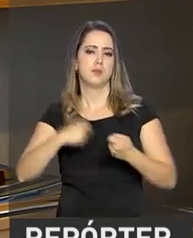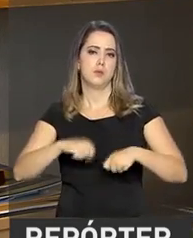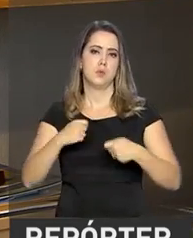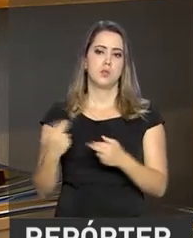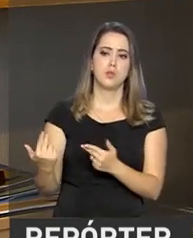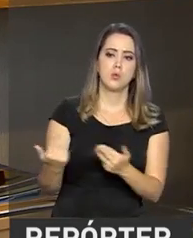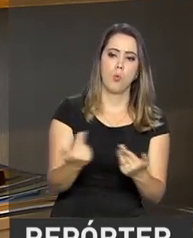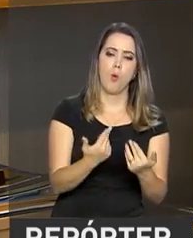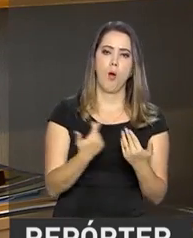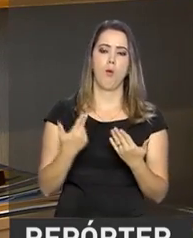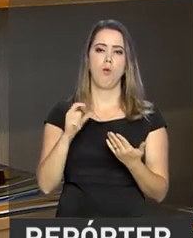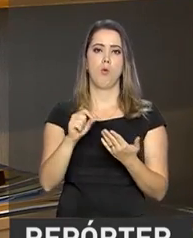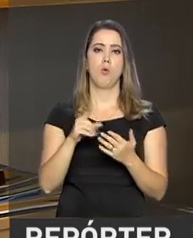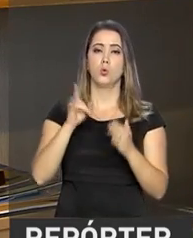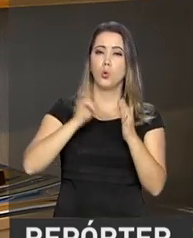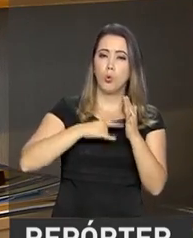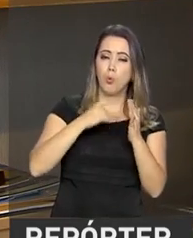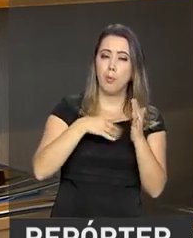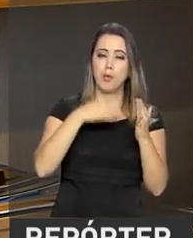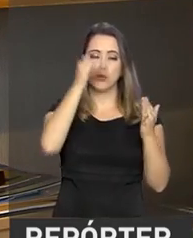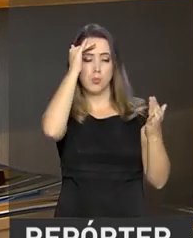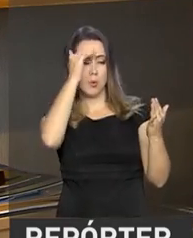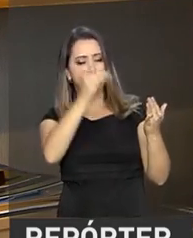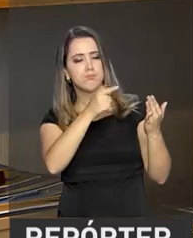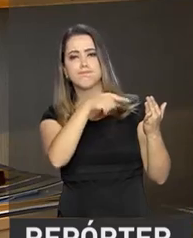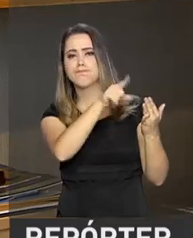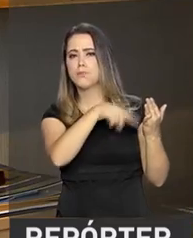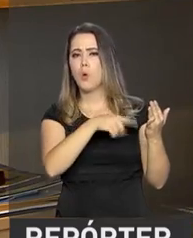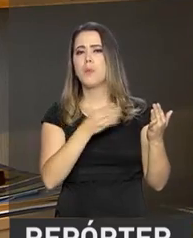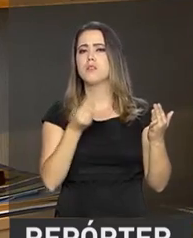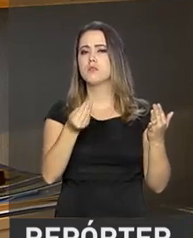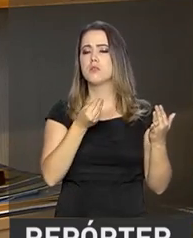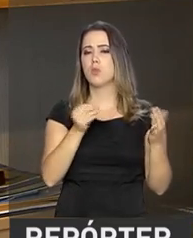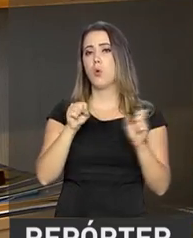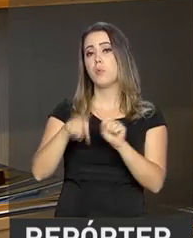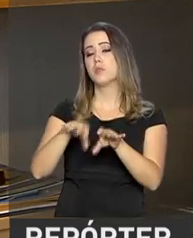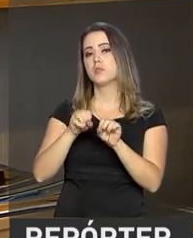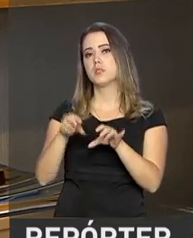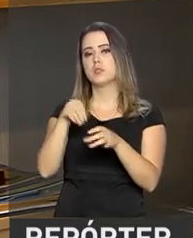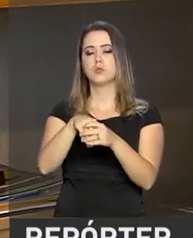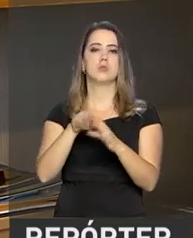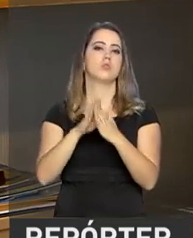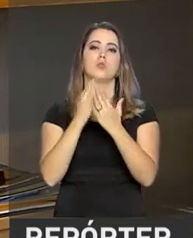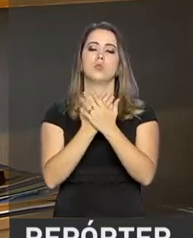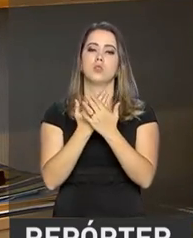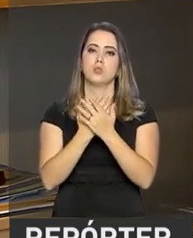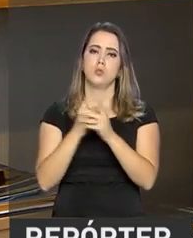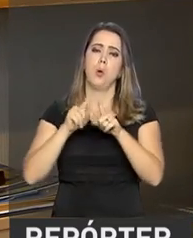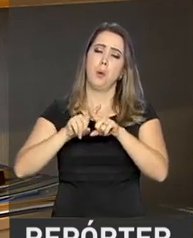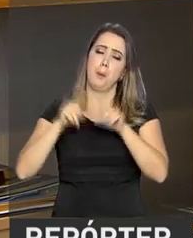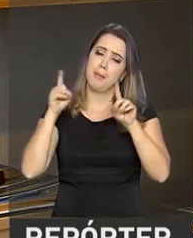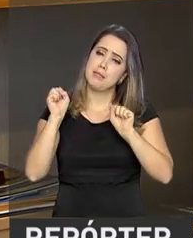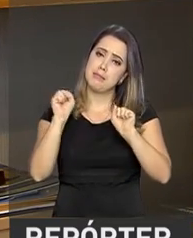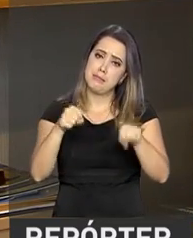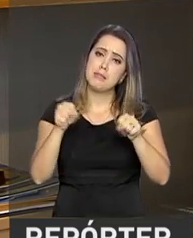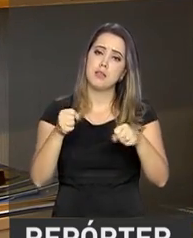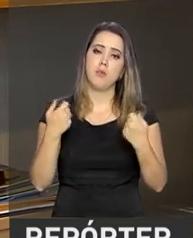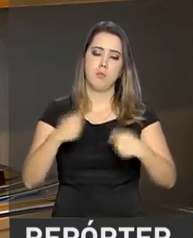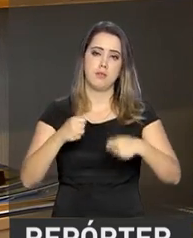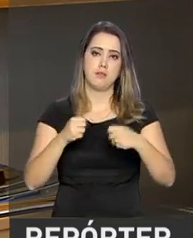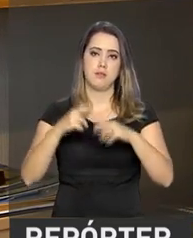a gente ter documentos curriculares que orientam a prática de todas as escolas brasileiras claro que respeitando nem a